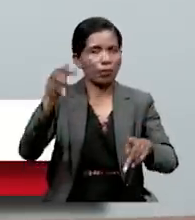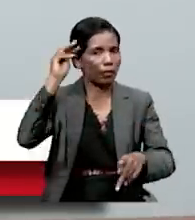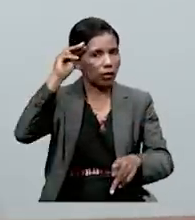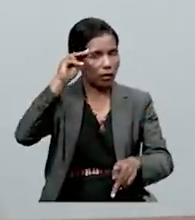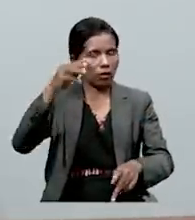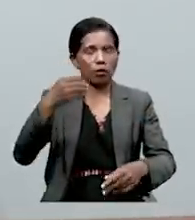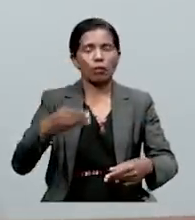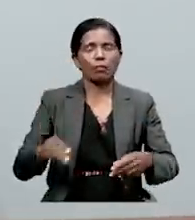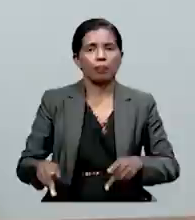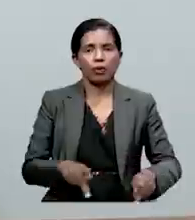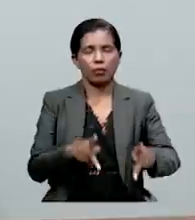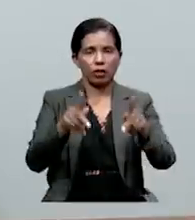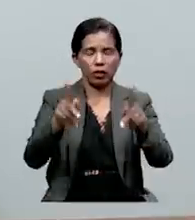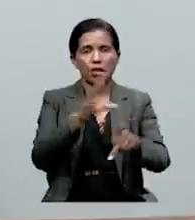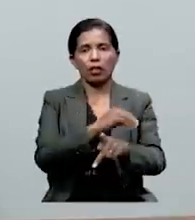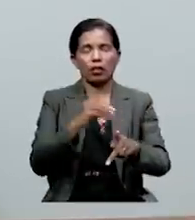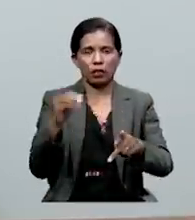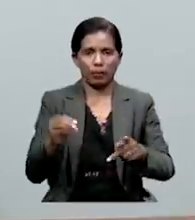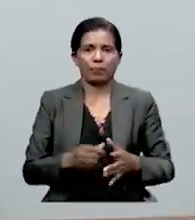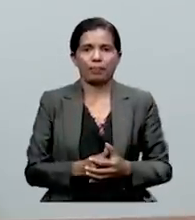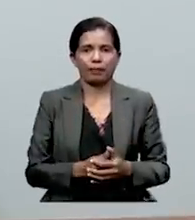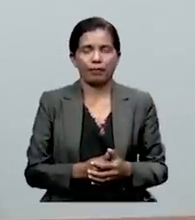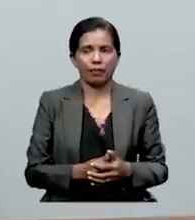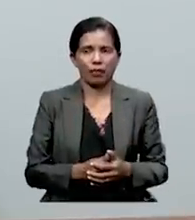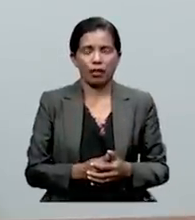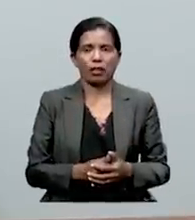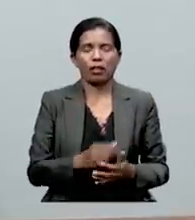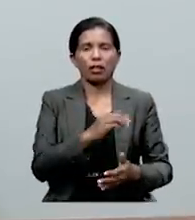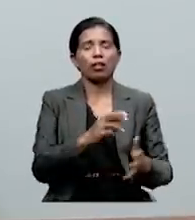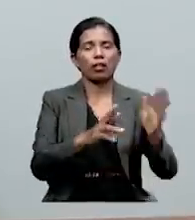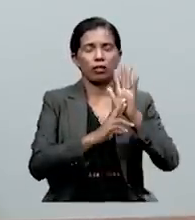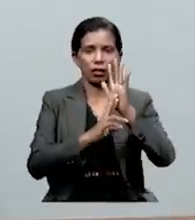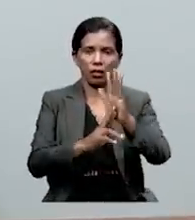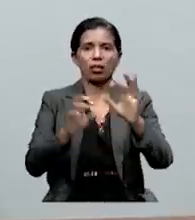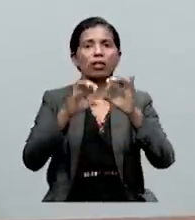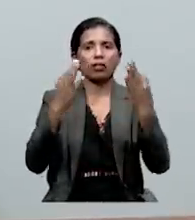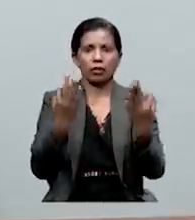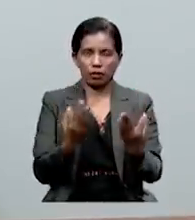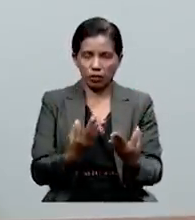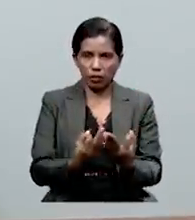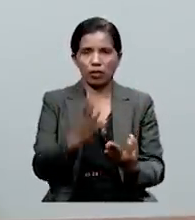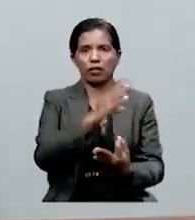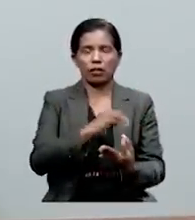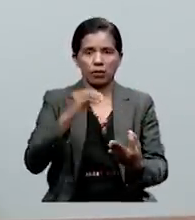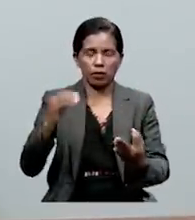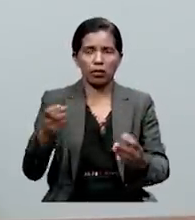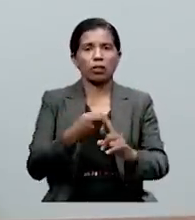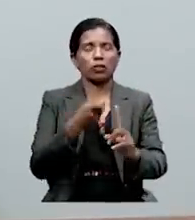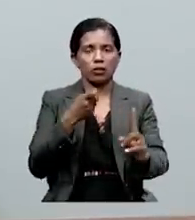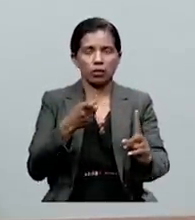público tanto mos representante husi família nomos parte ida